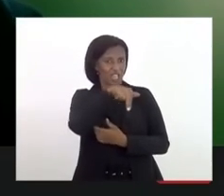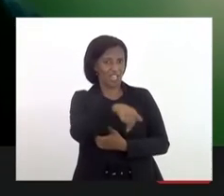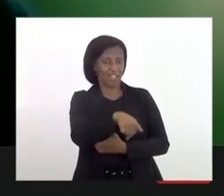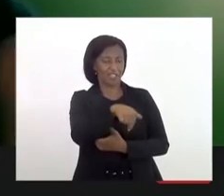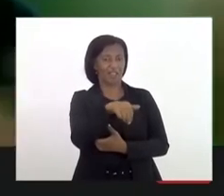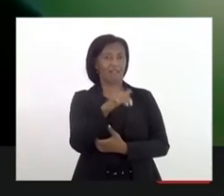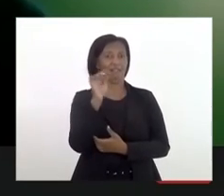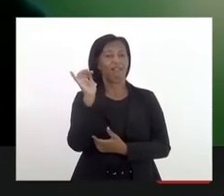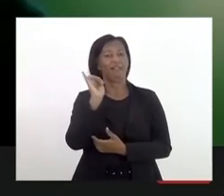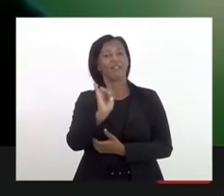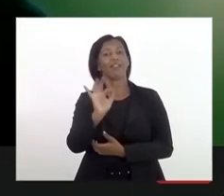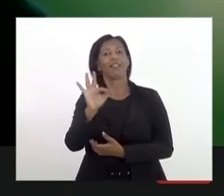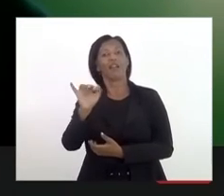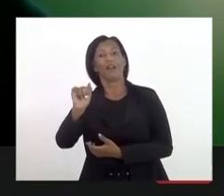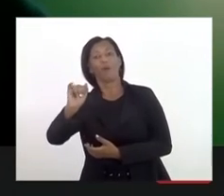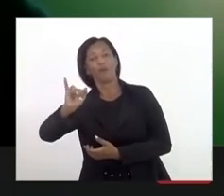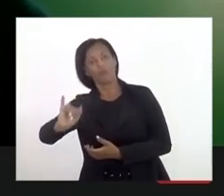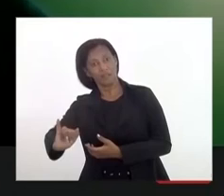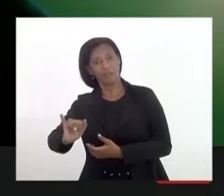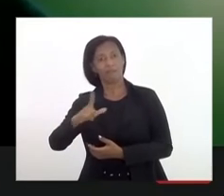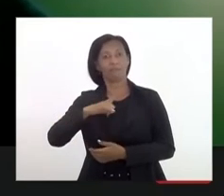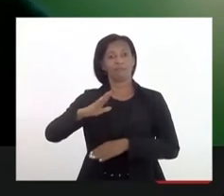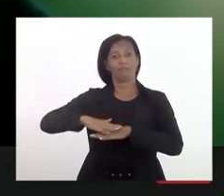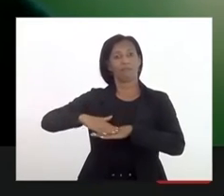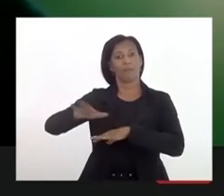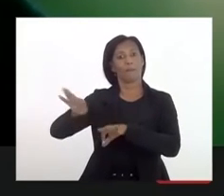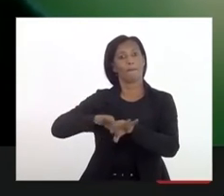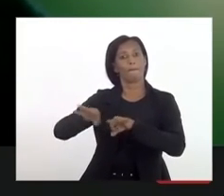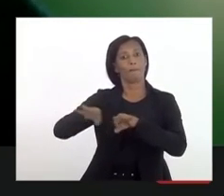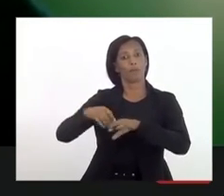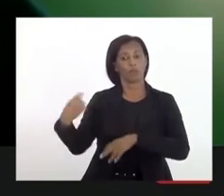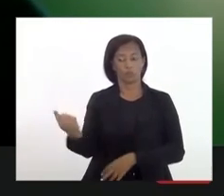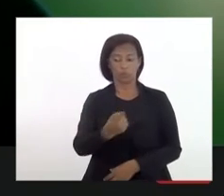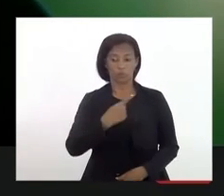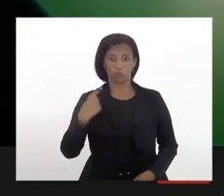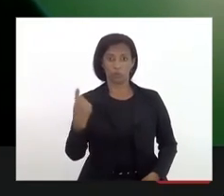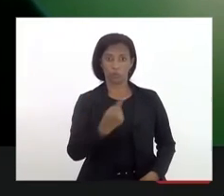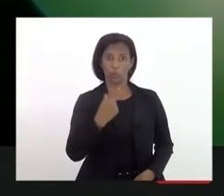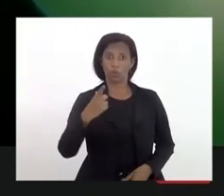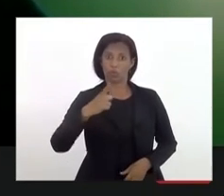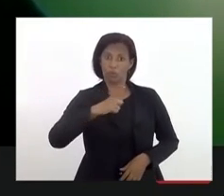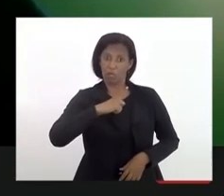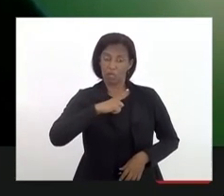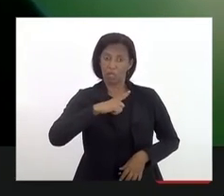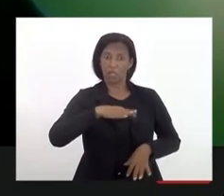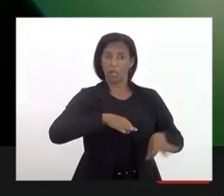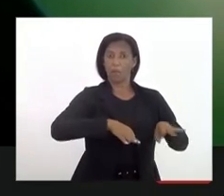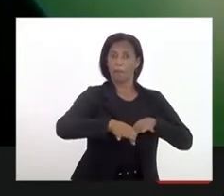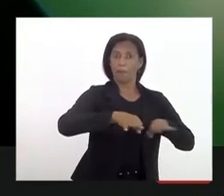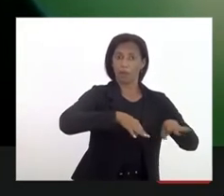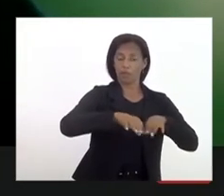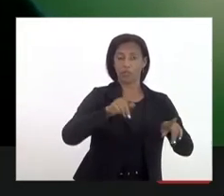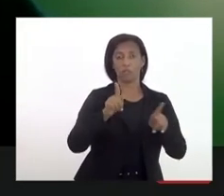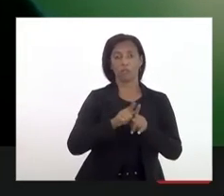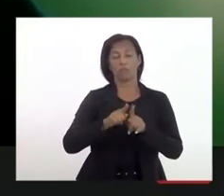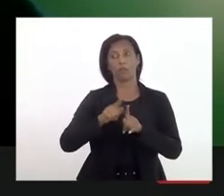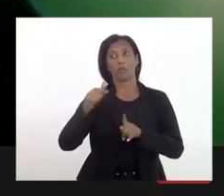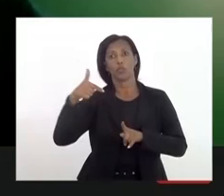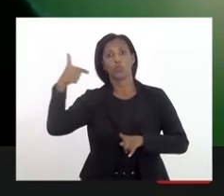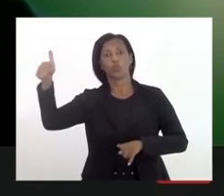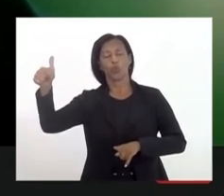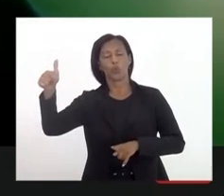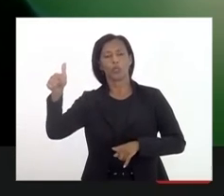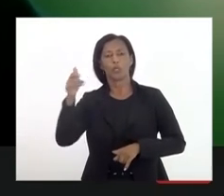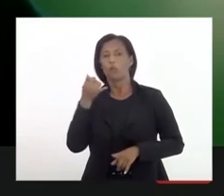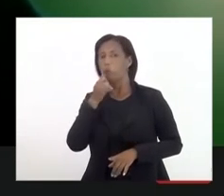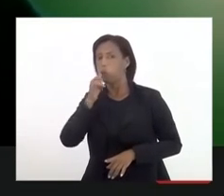né? Tem um projeto nosso e tem um projeto da Ternium também, de uma termoelétrica também.